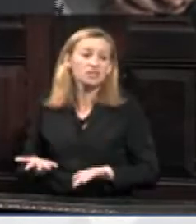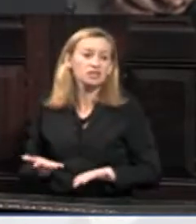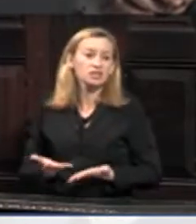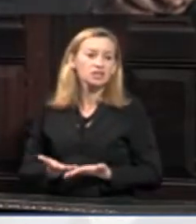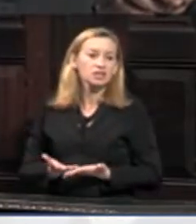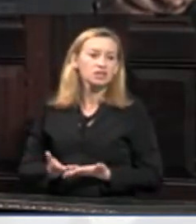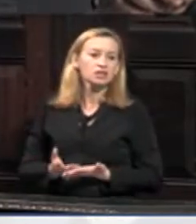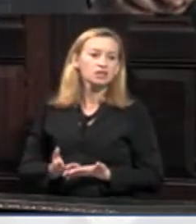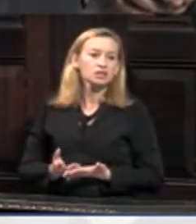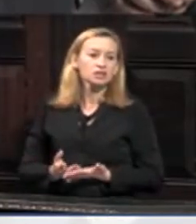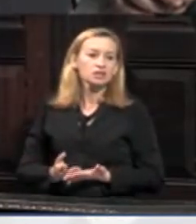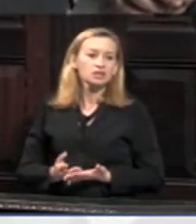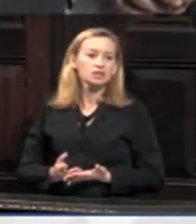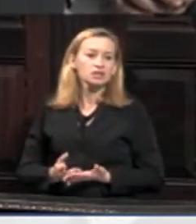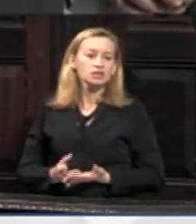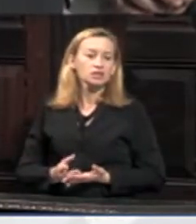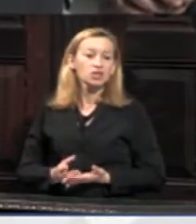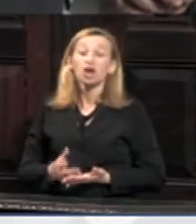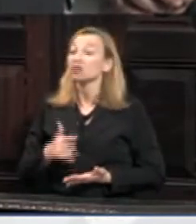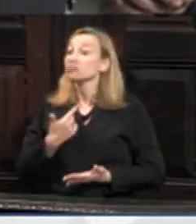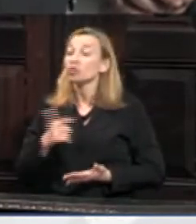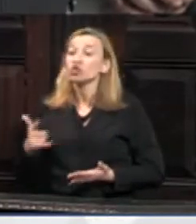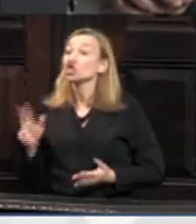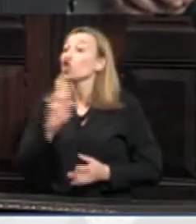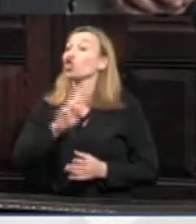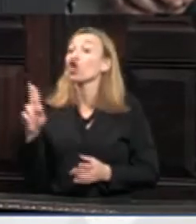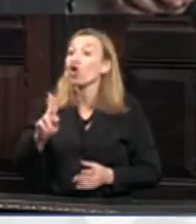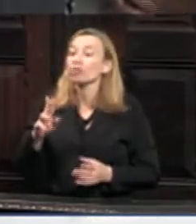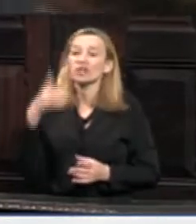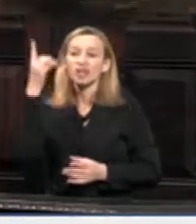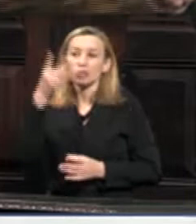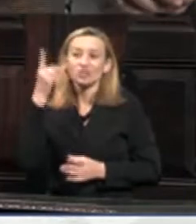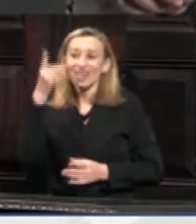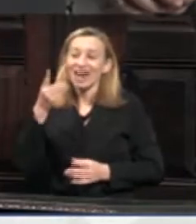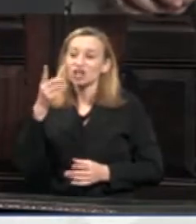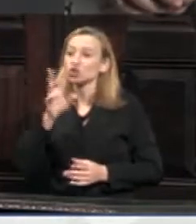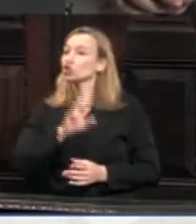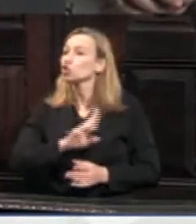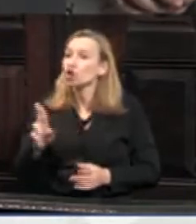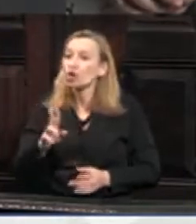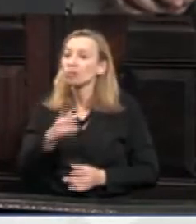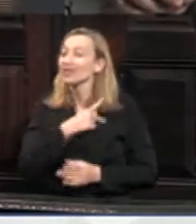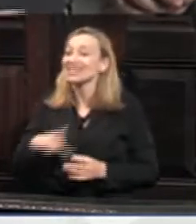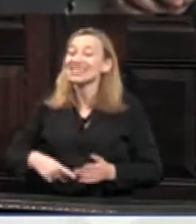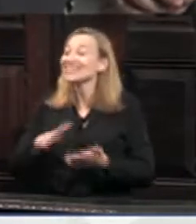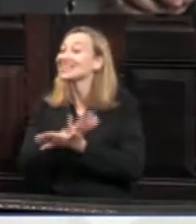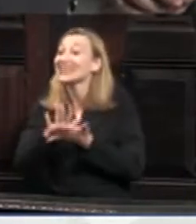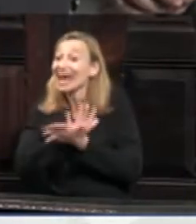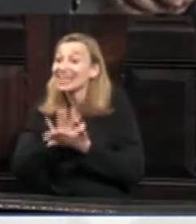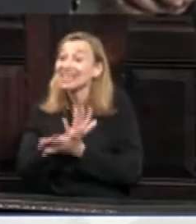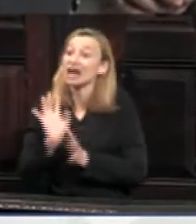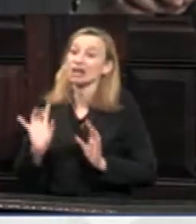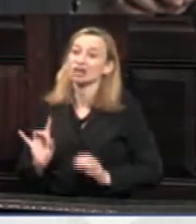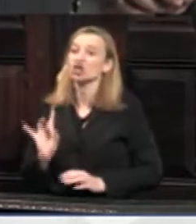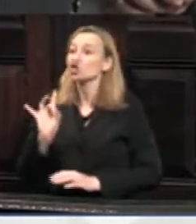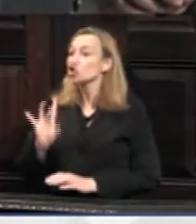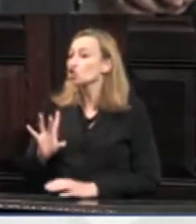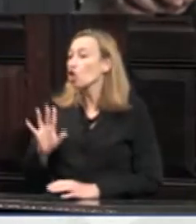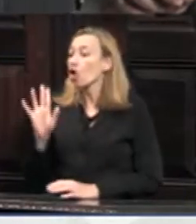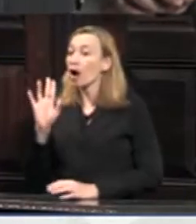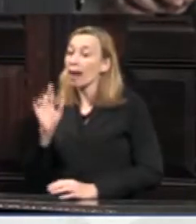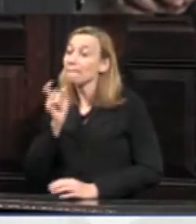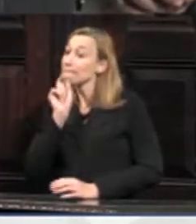que tinha presença de candidato, não era uma faixa que tinha número de candidato, nem sigla partidária. Então não cabe ao TRE